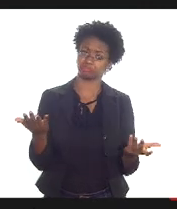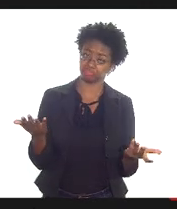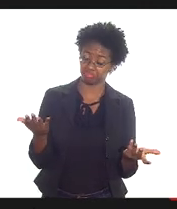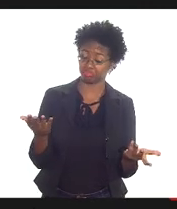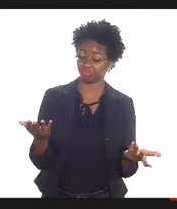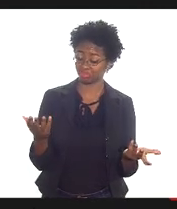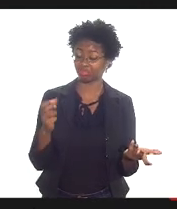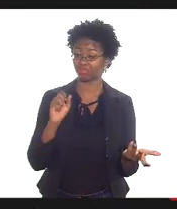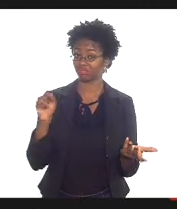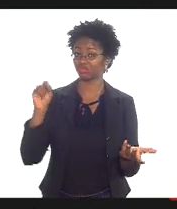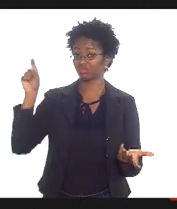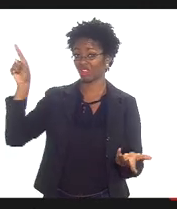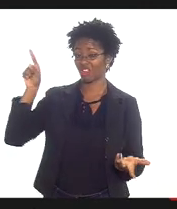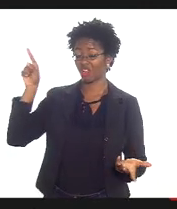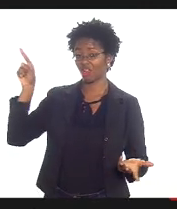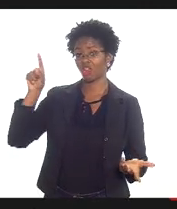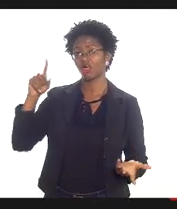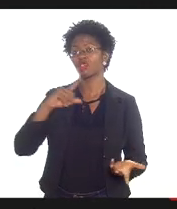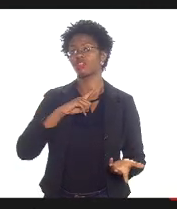quando se tiver